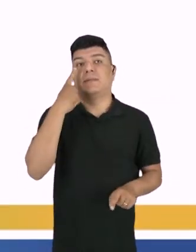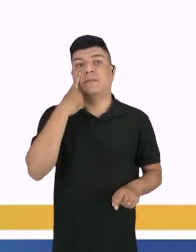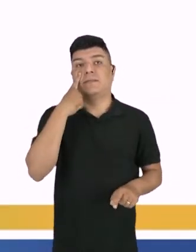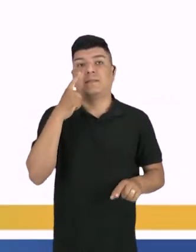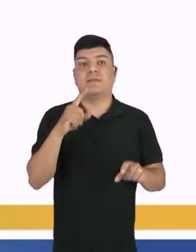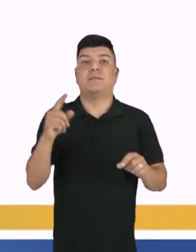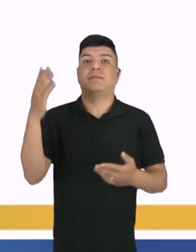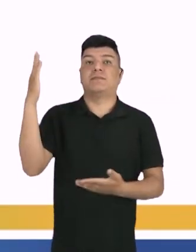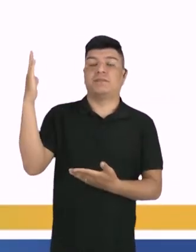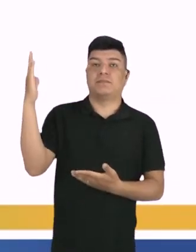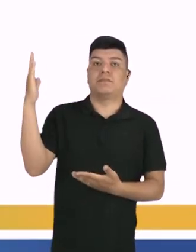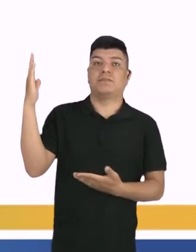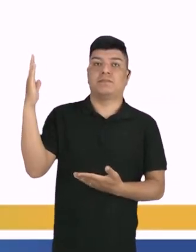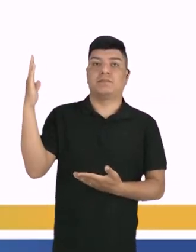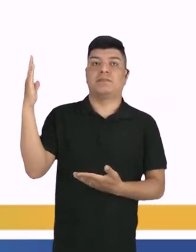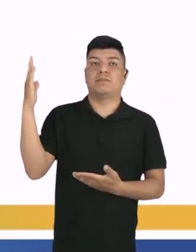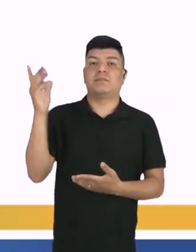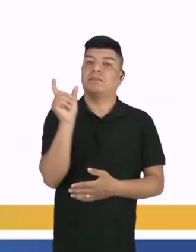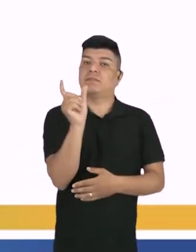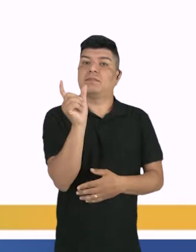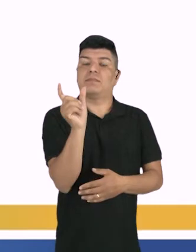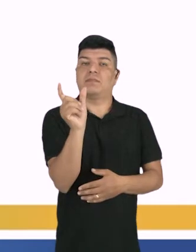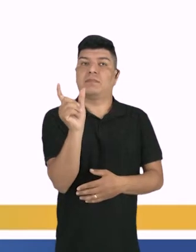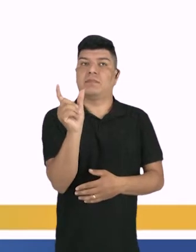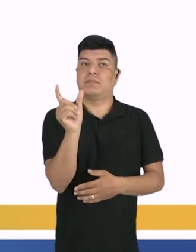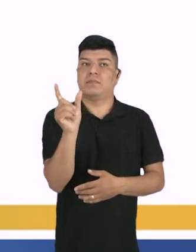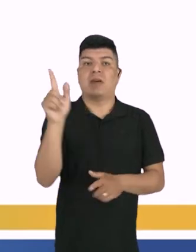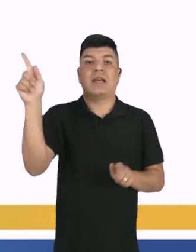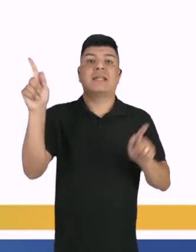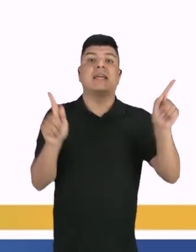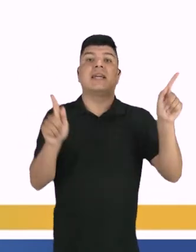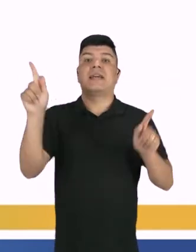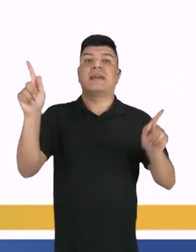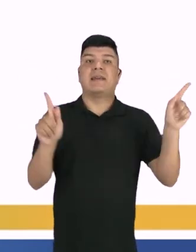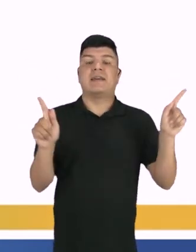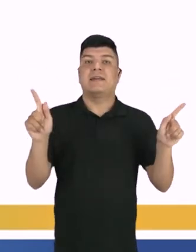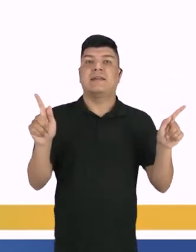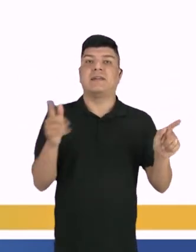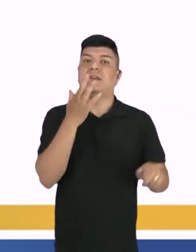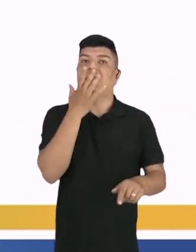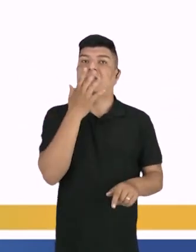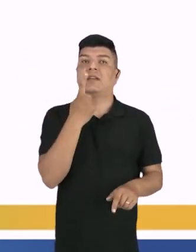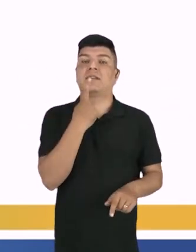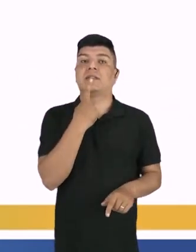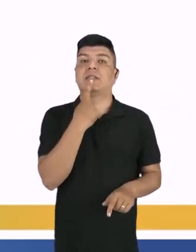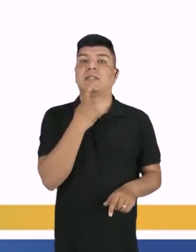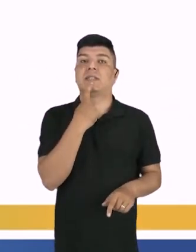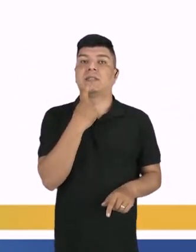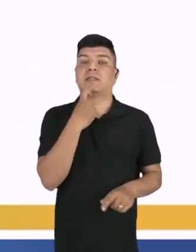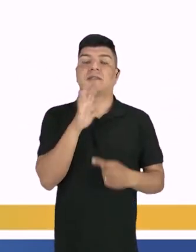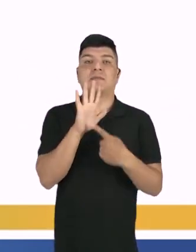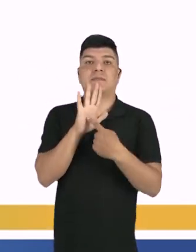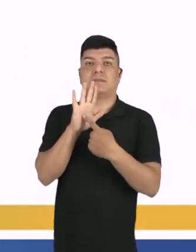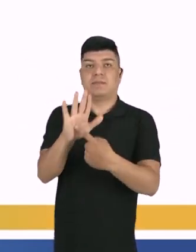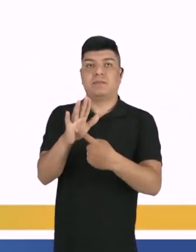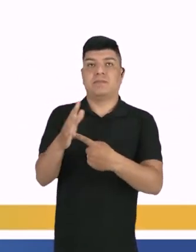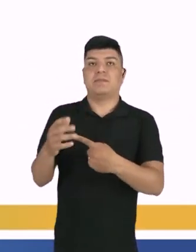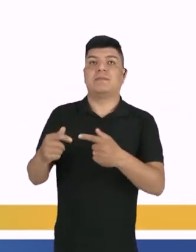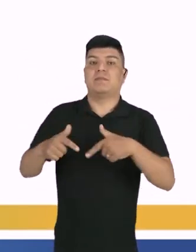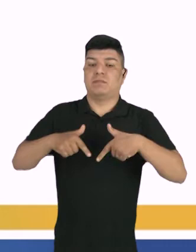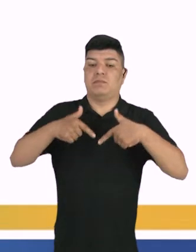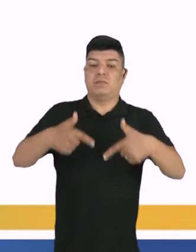esquema. Eu tenho a palavra greve e na cor vermelha está sendo destacado